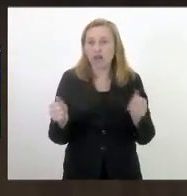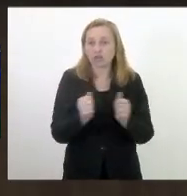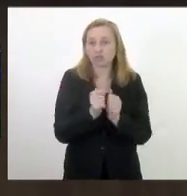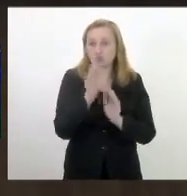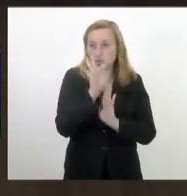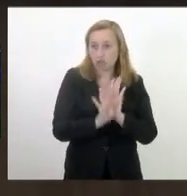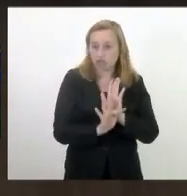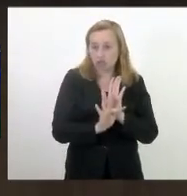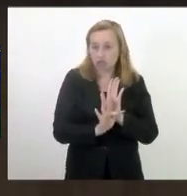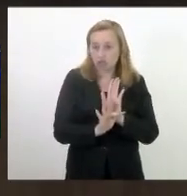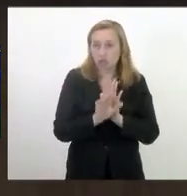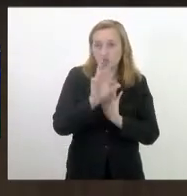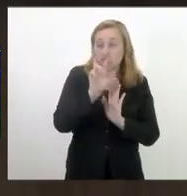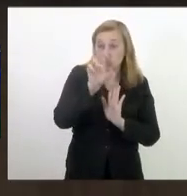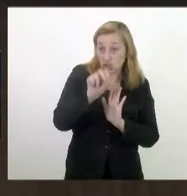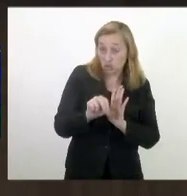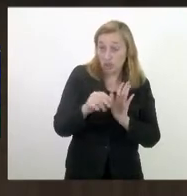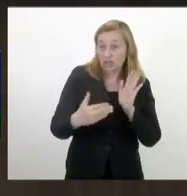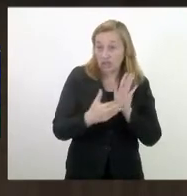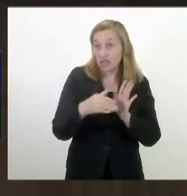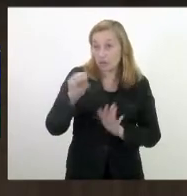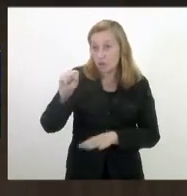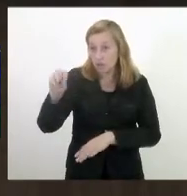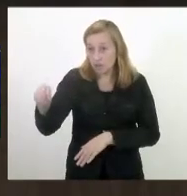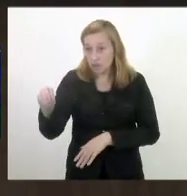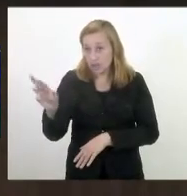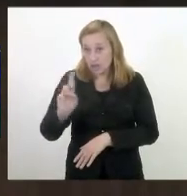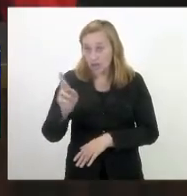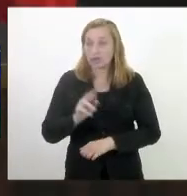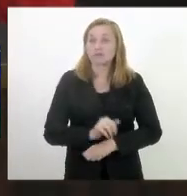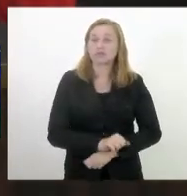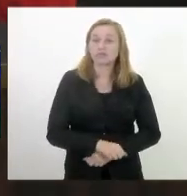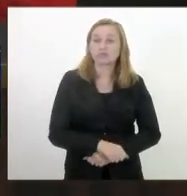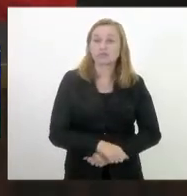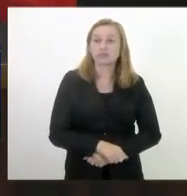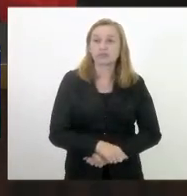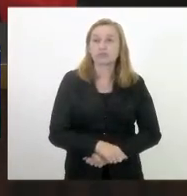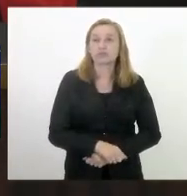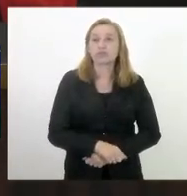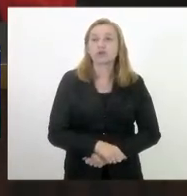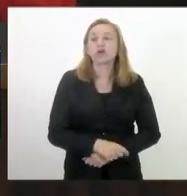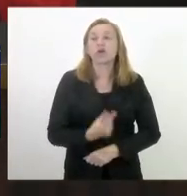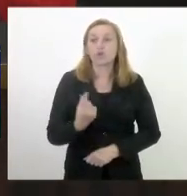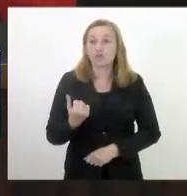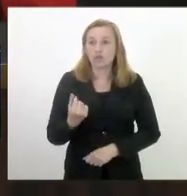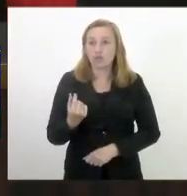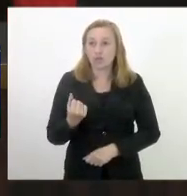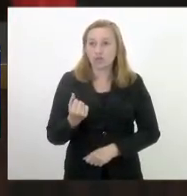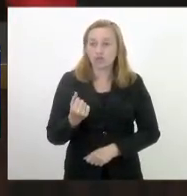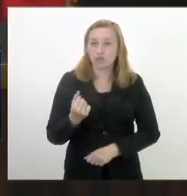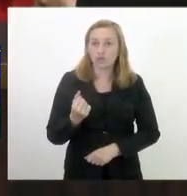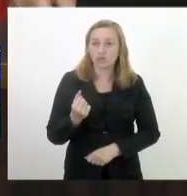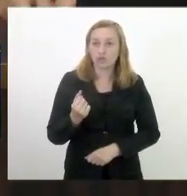vai de 50, podendo chegar a R$ 80. Então, o valor do benefício será, de no